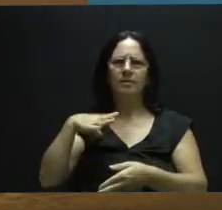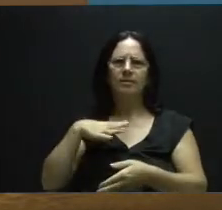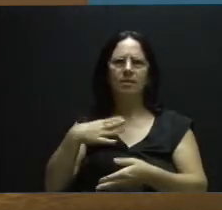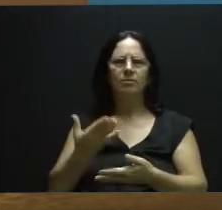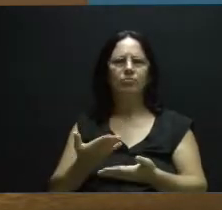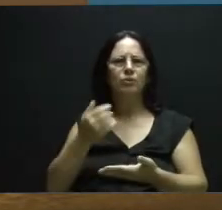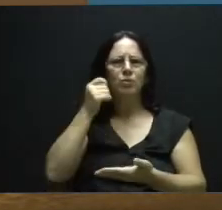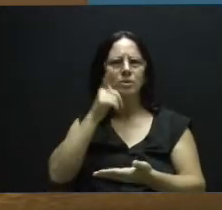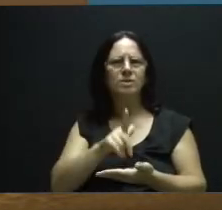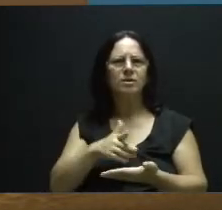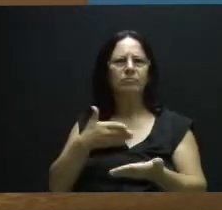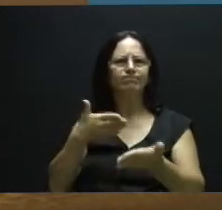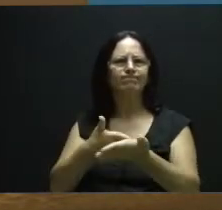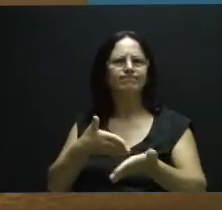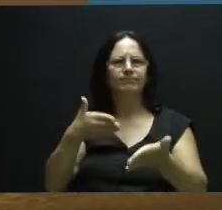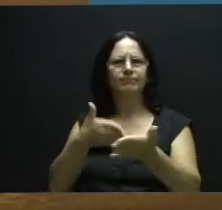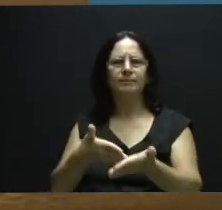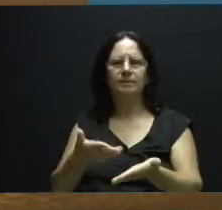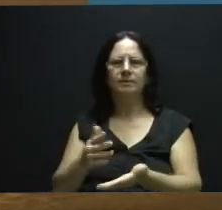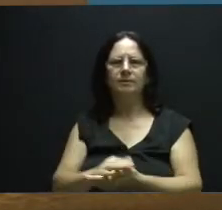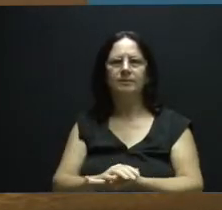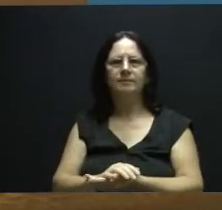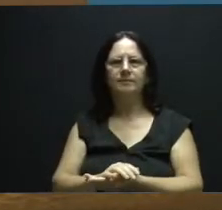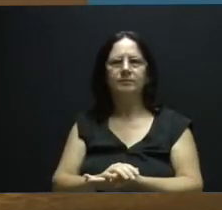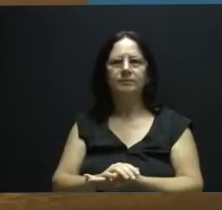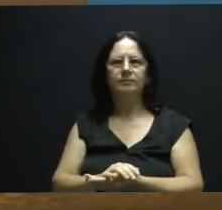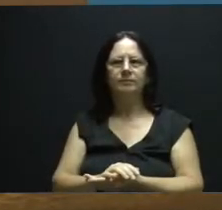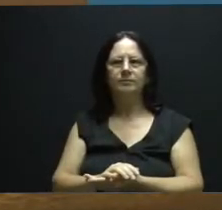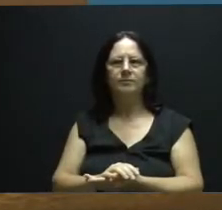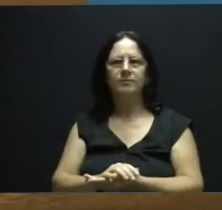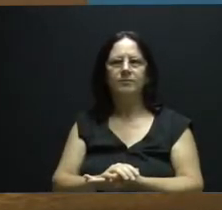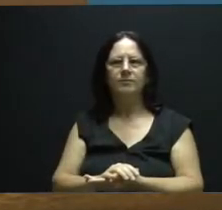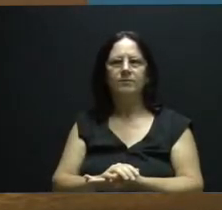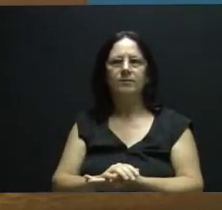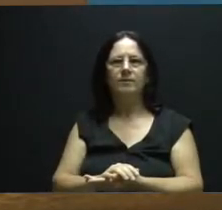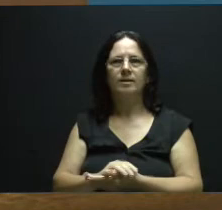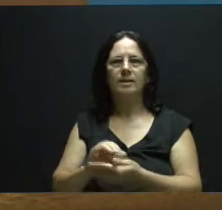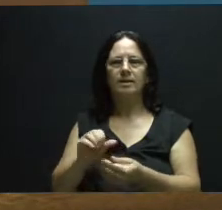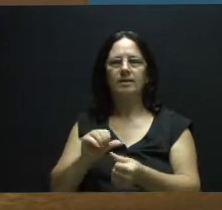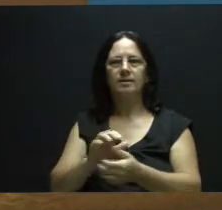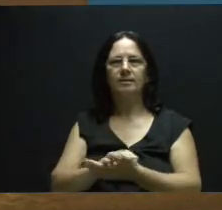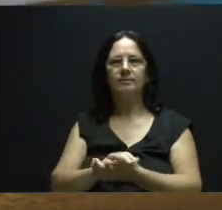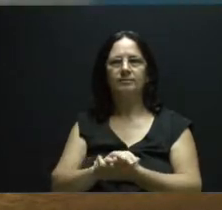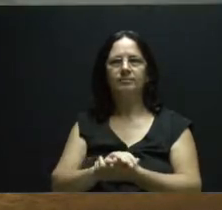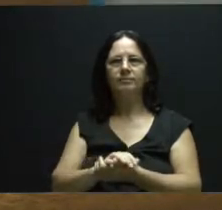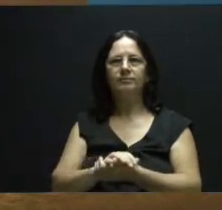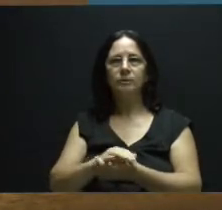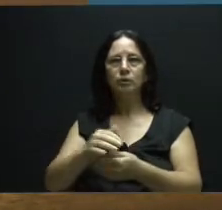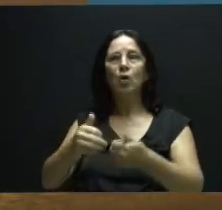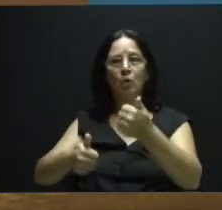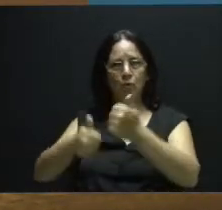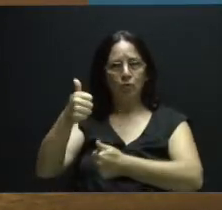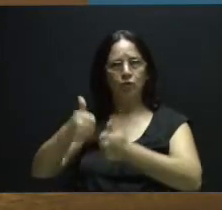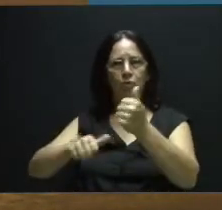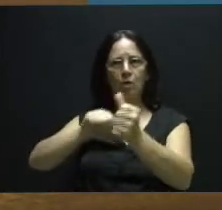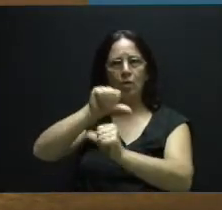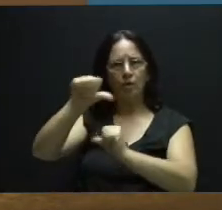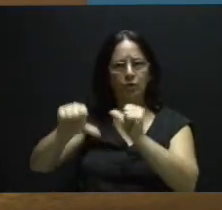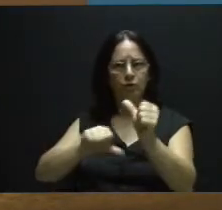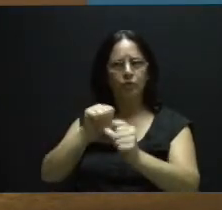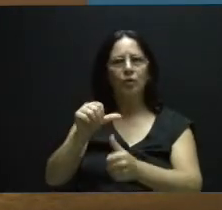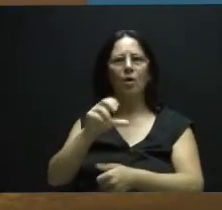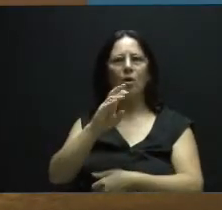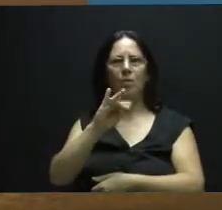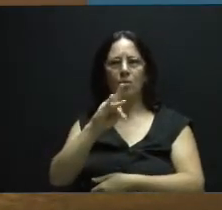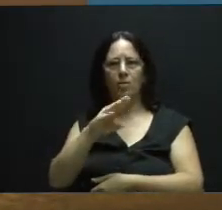vôo fala do vereador sérgio quando eu falei pra trocar o técnico que eu sou fã de futebol o futebol é assim mas eu falei pra